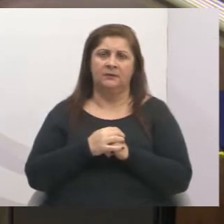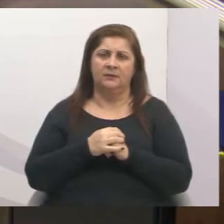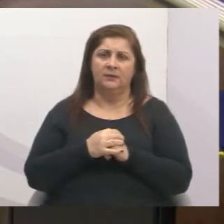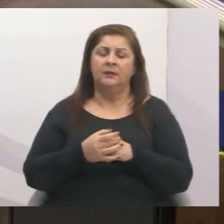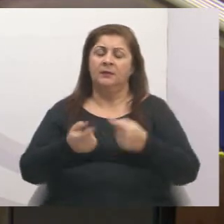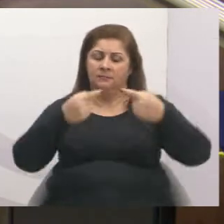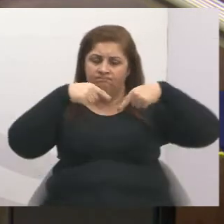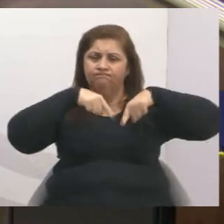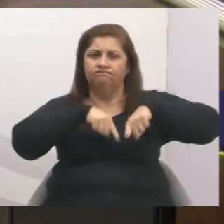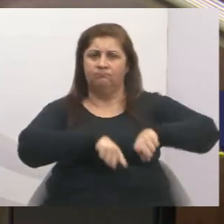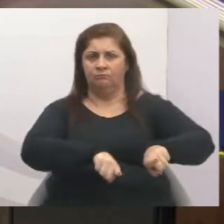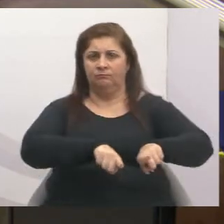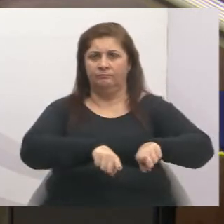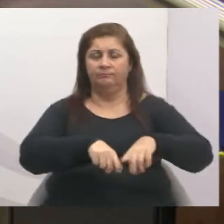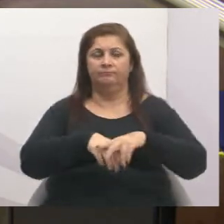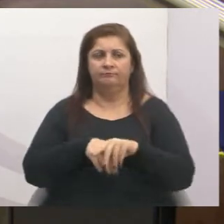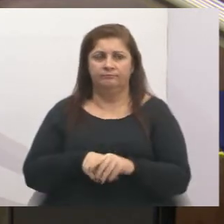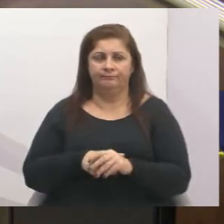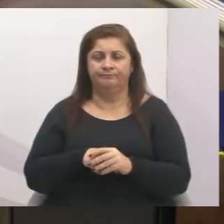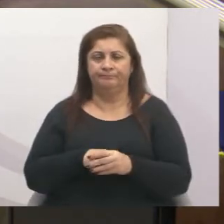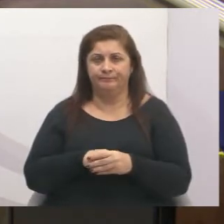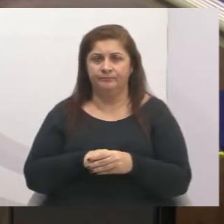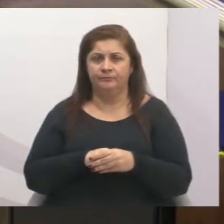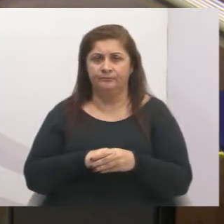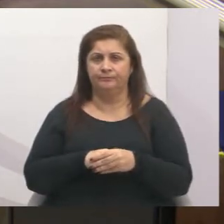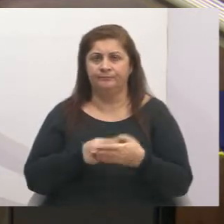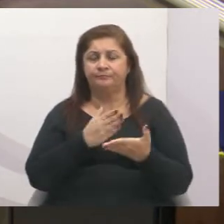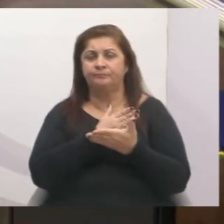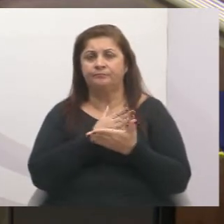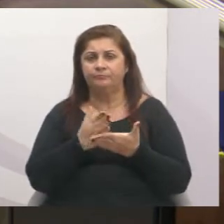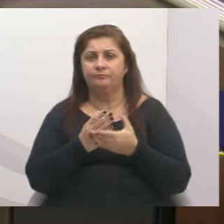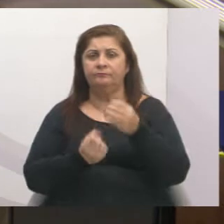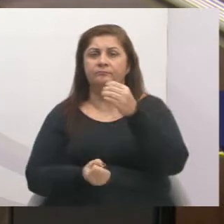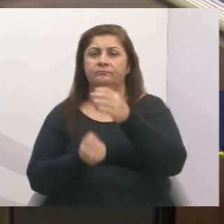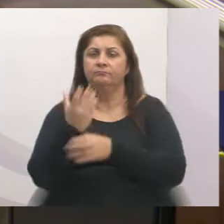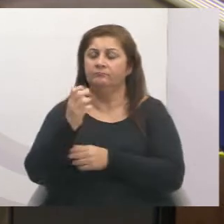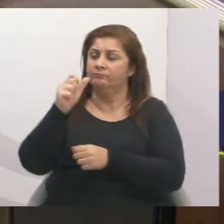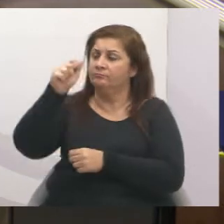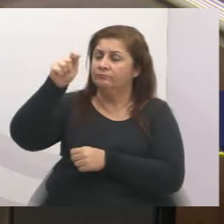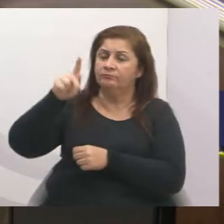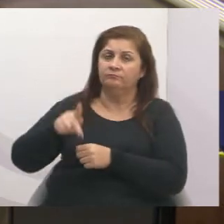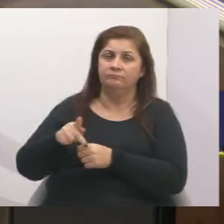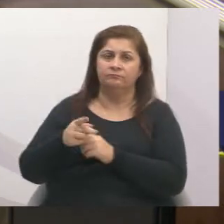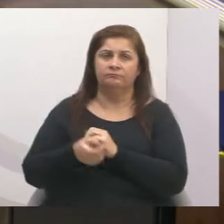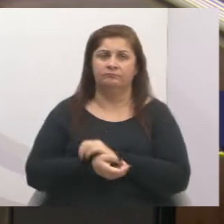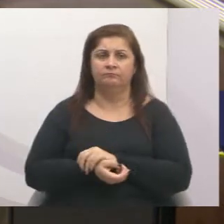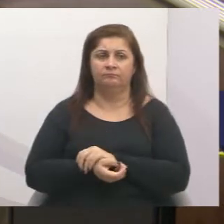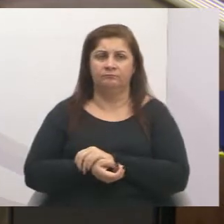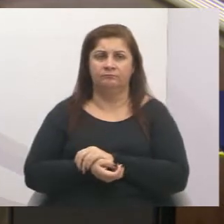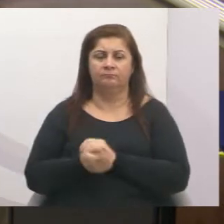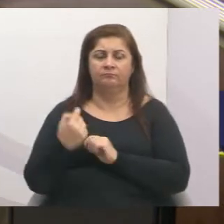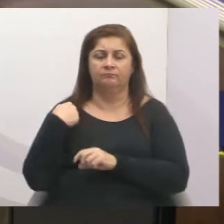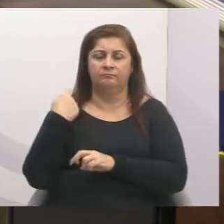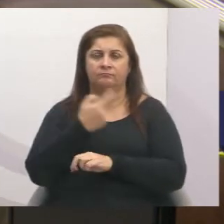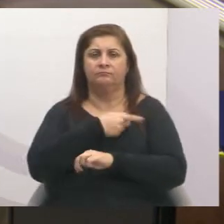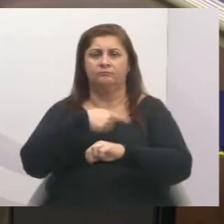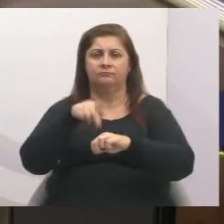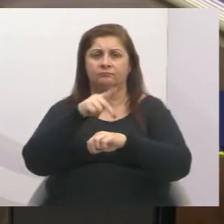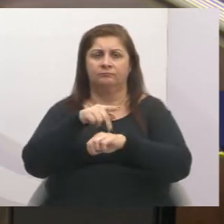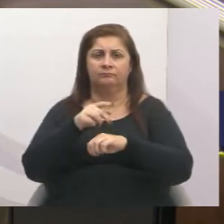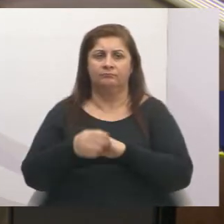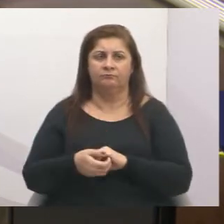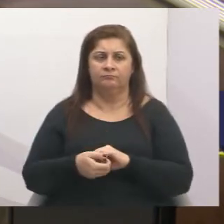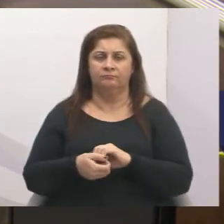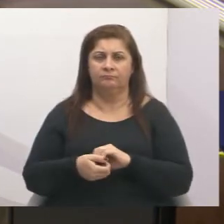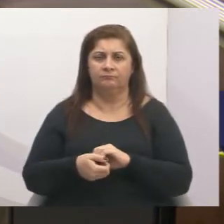ferindo o princípio que norteou a criação de previdência, sabe, no nosso país. Não